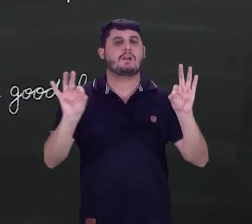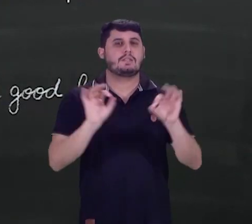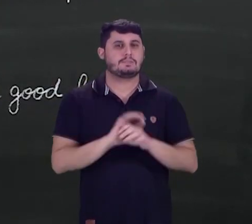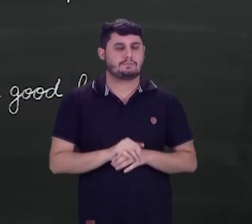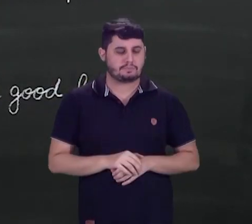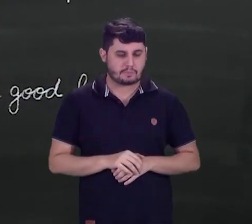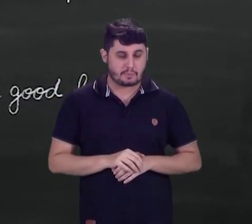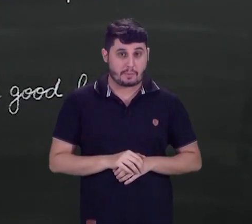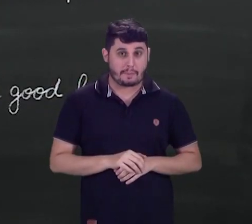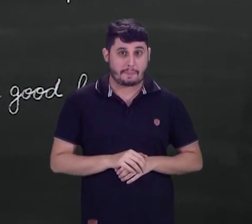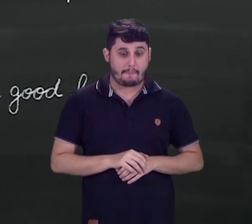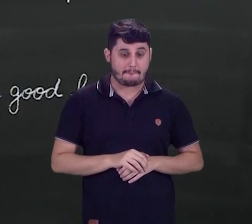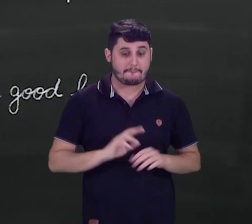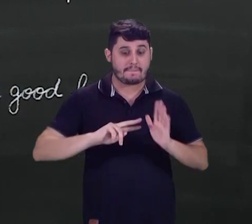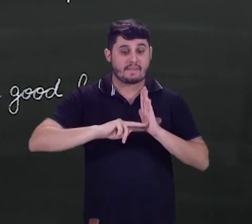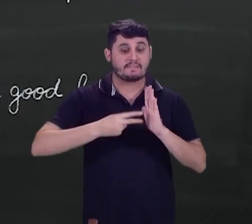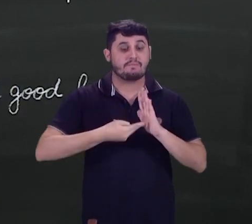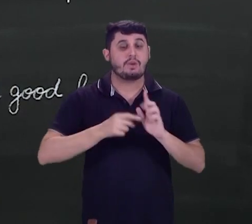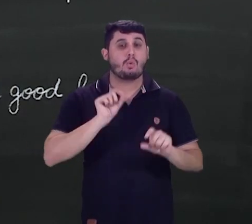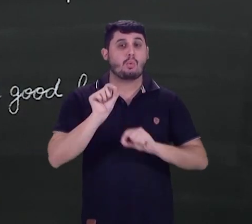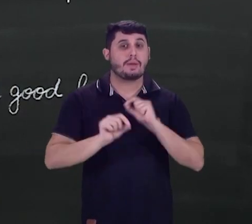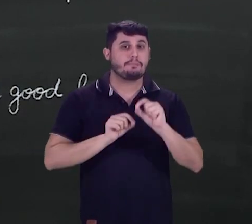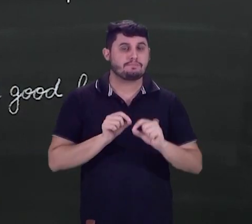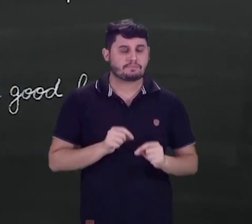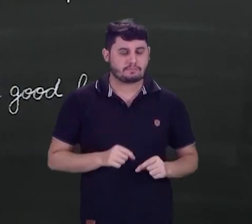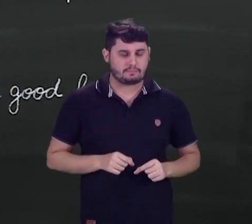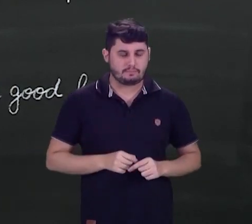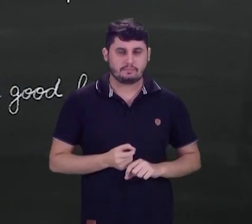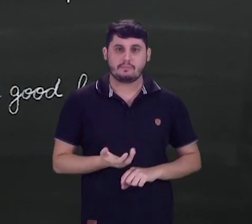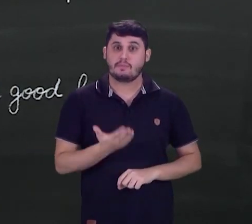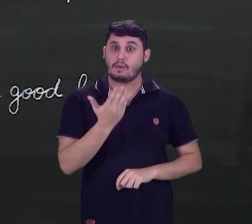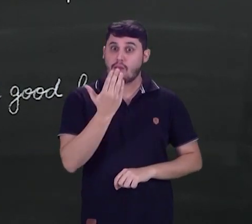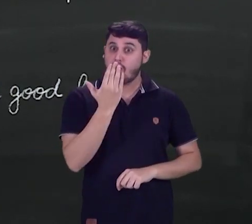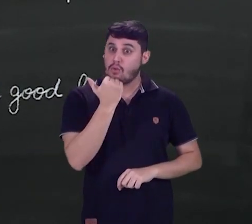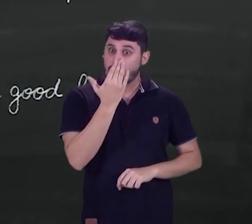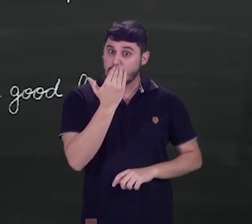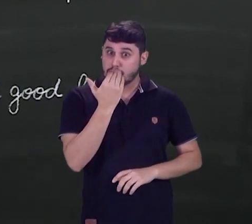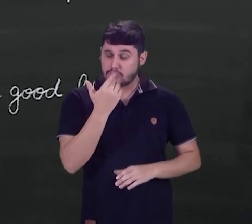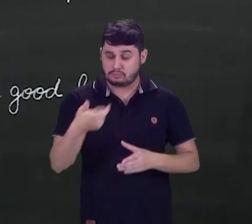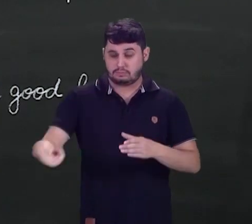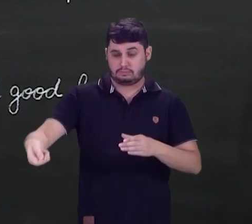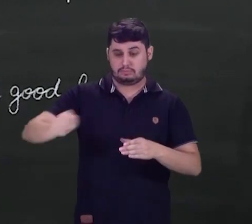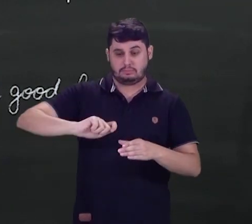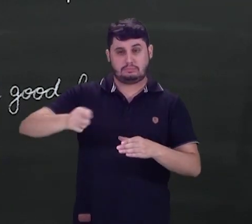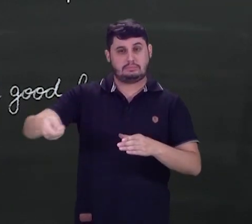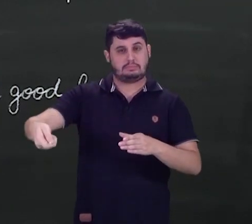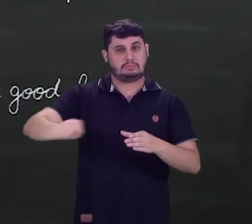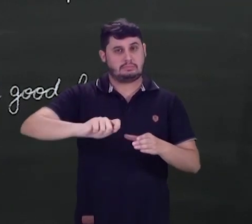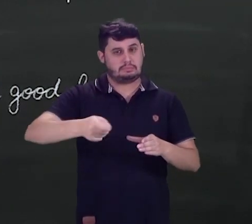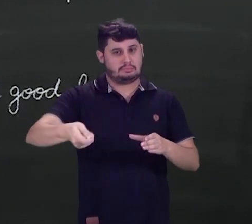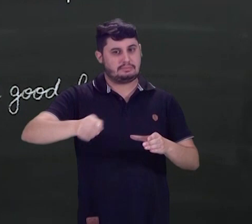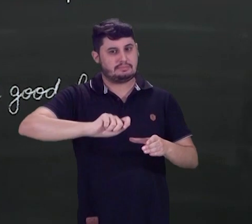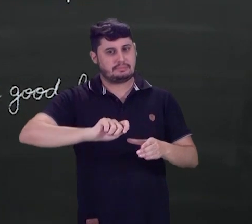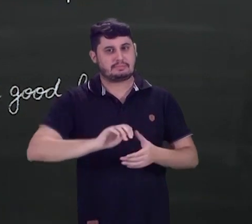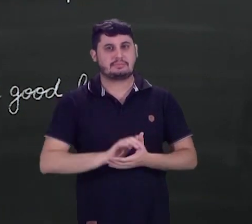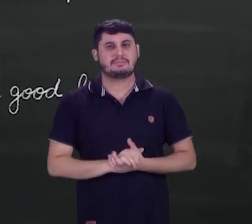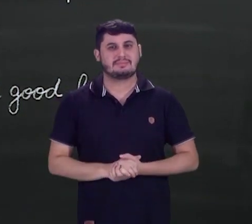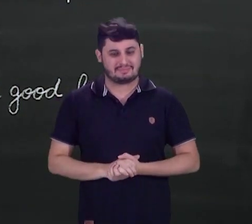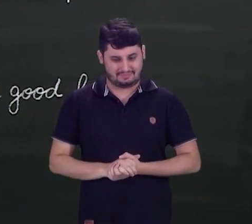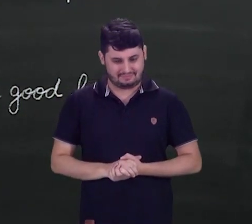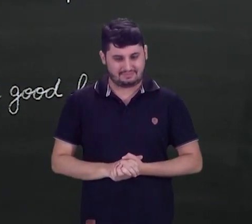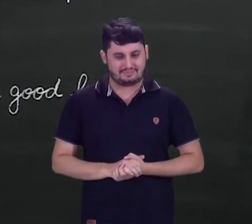que self-service é usado no seu sentido em inglês. I like